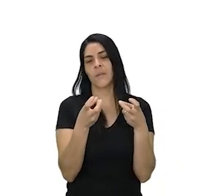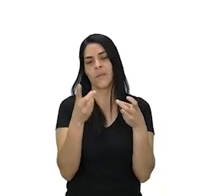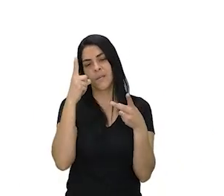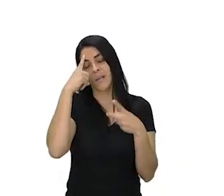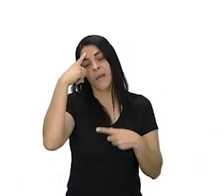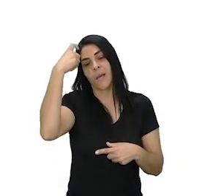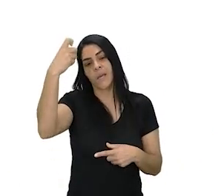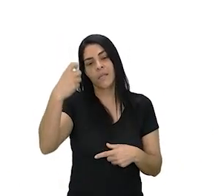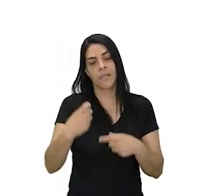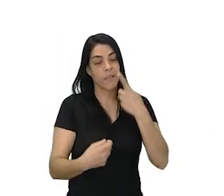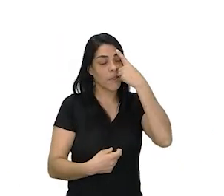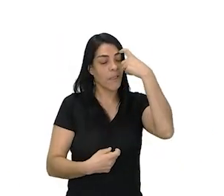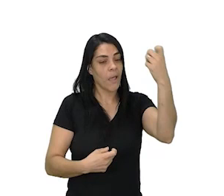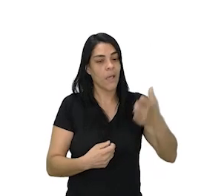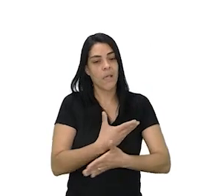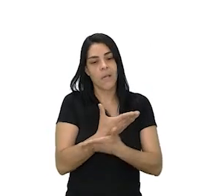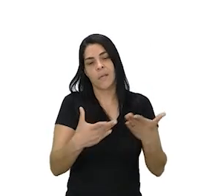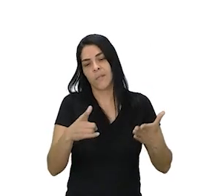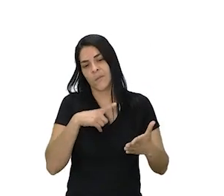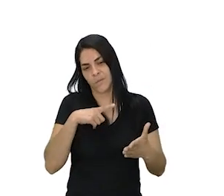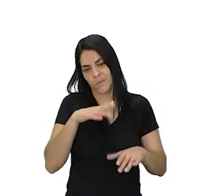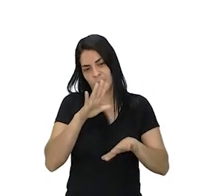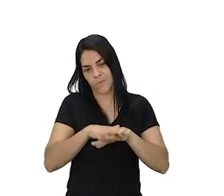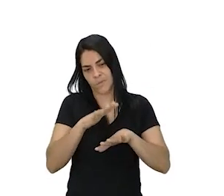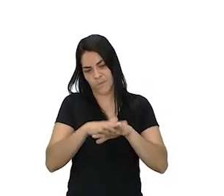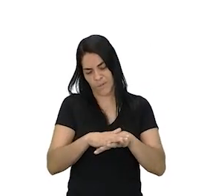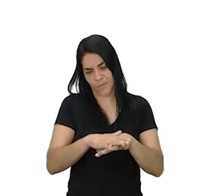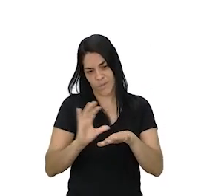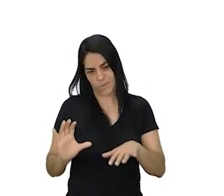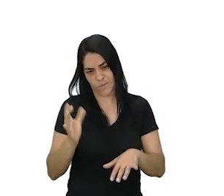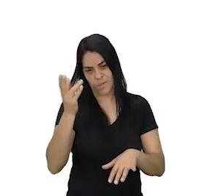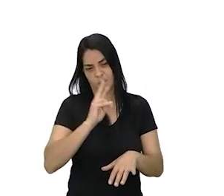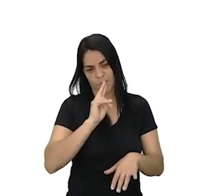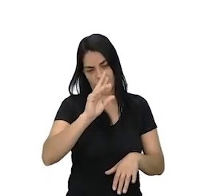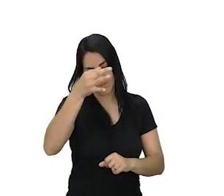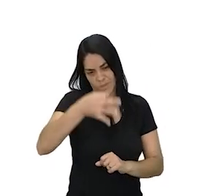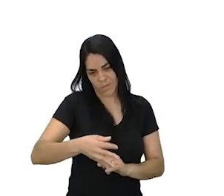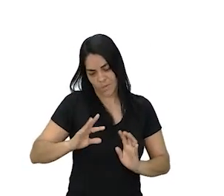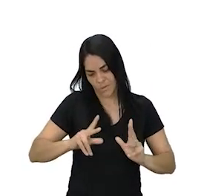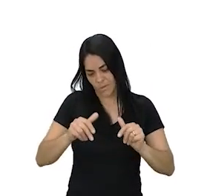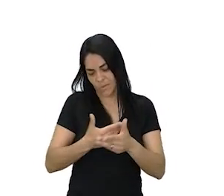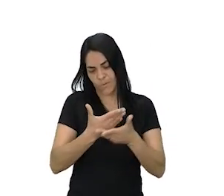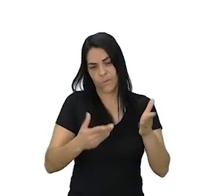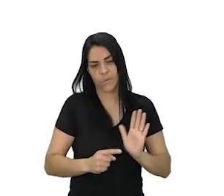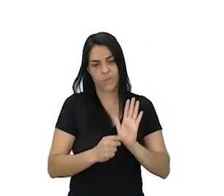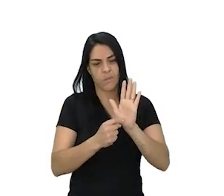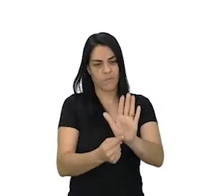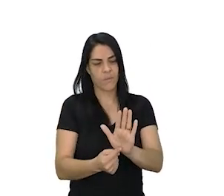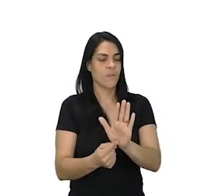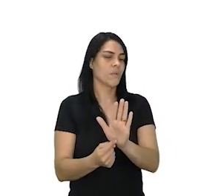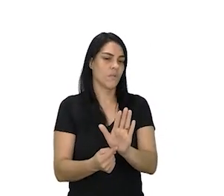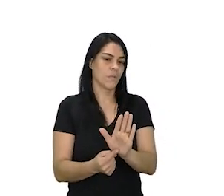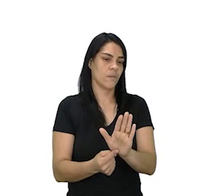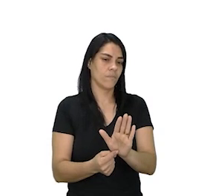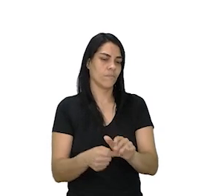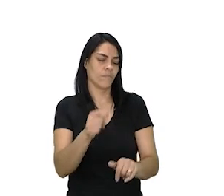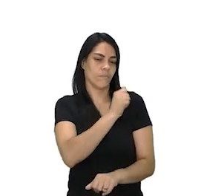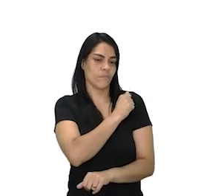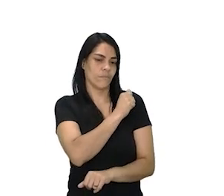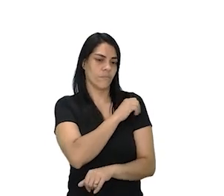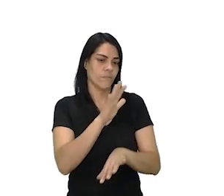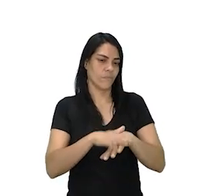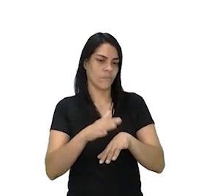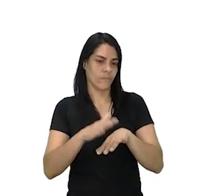de matemática, que só tem uma resposta certa para tudo aquilo que a gente apresenta para os alunos em matemática, ela não